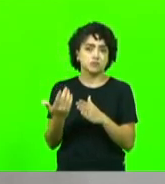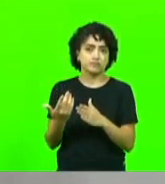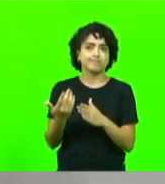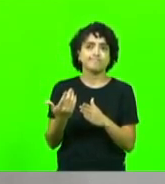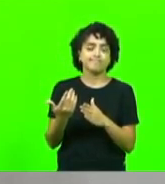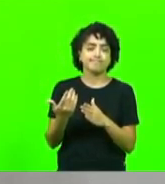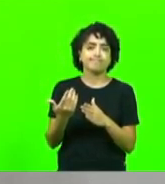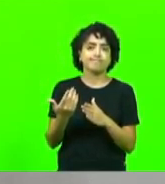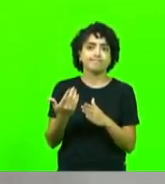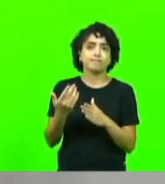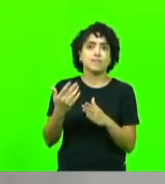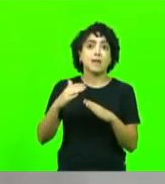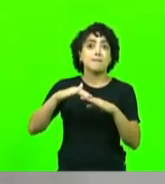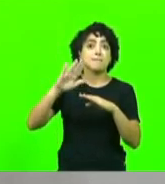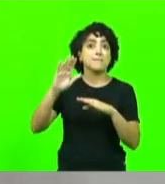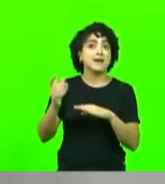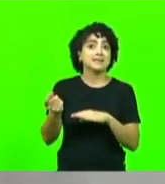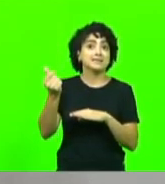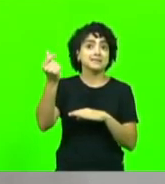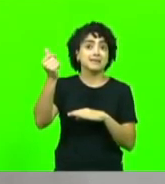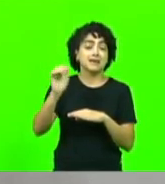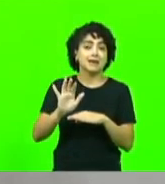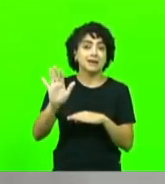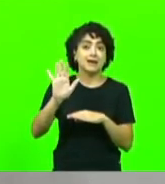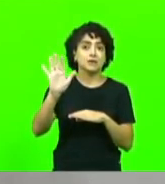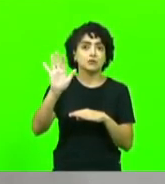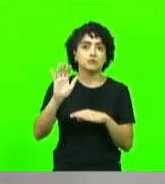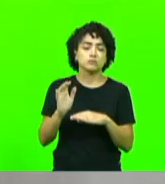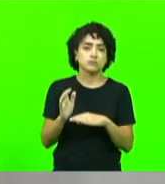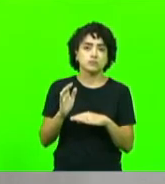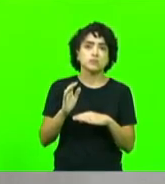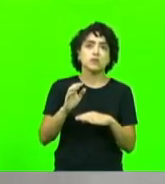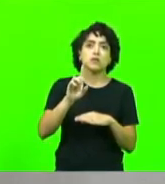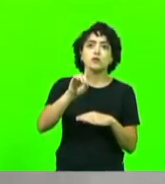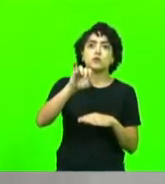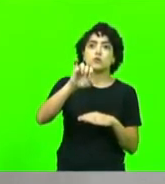27,4% mais cara. E o óleo diesel, então,